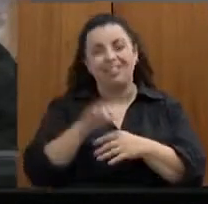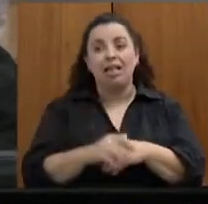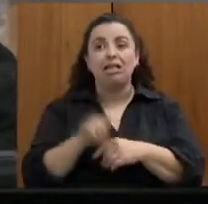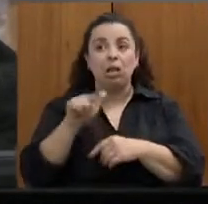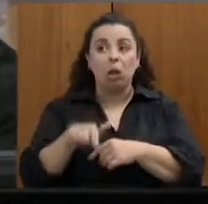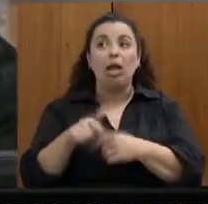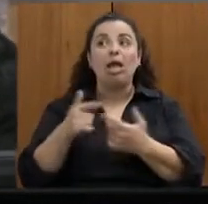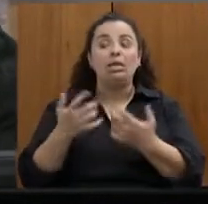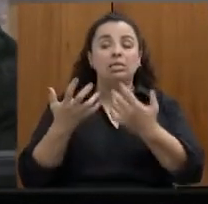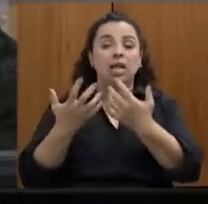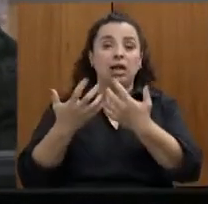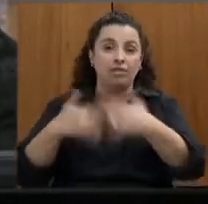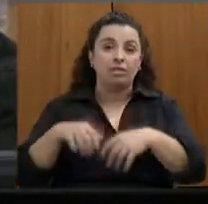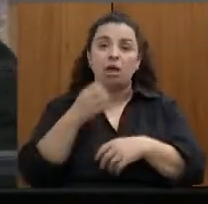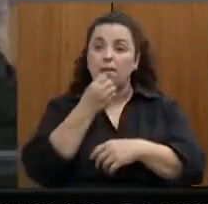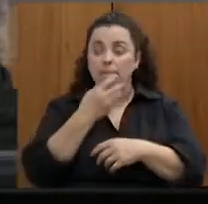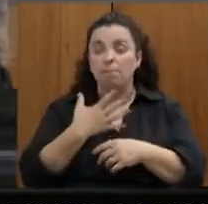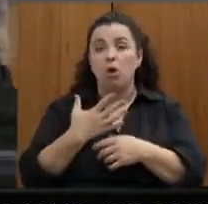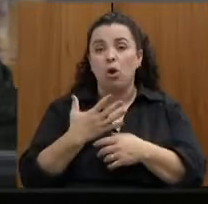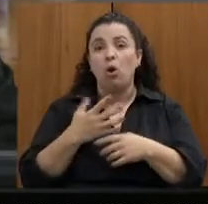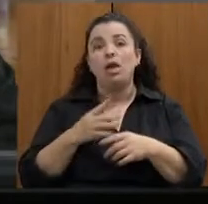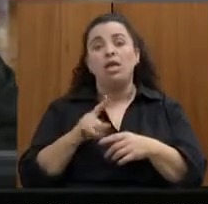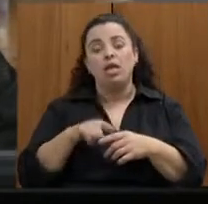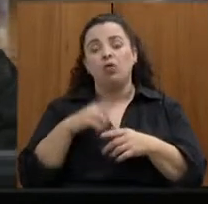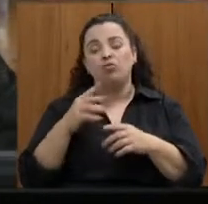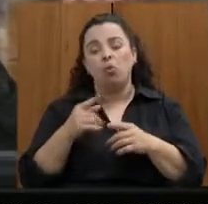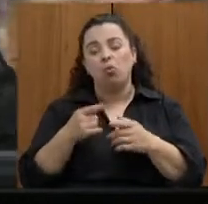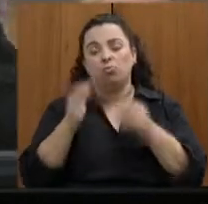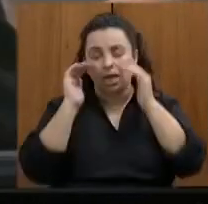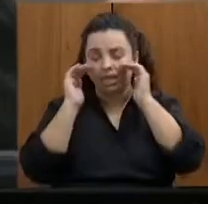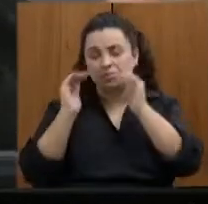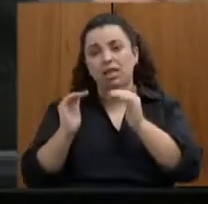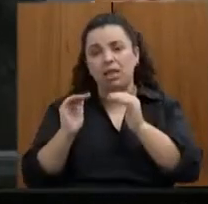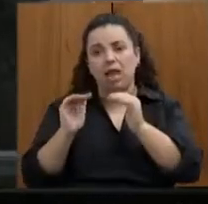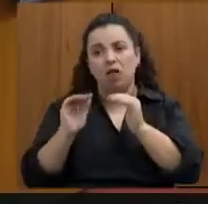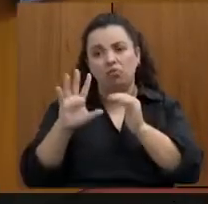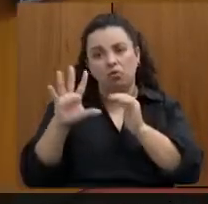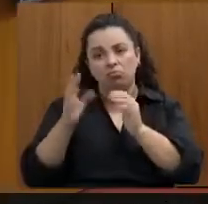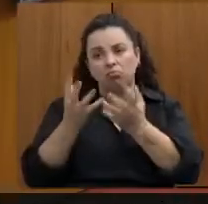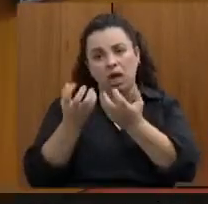vou considerá-las na elaboração do plano. Obrigada.